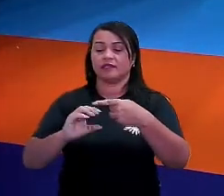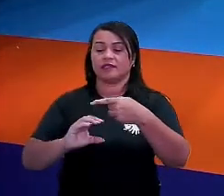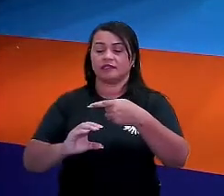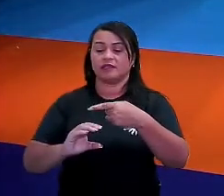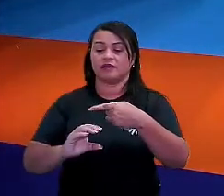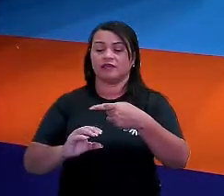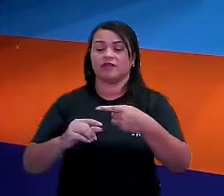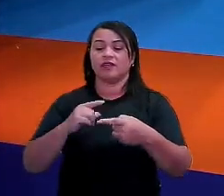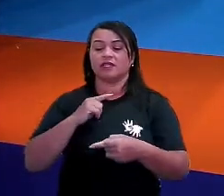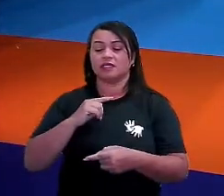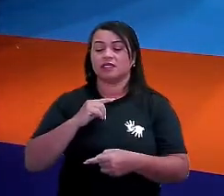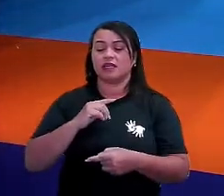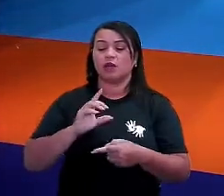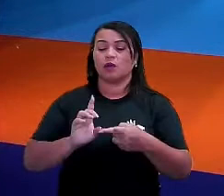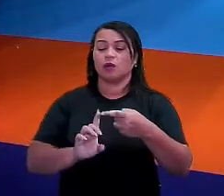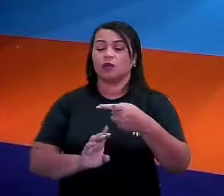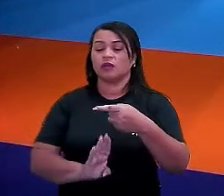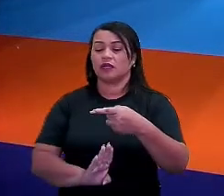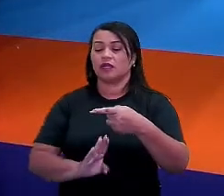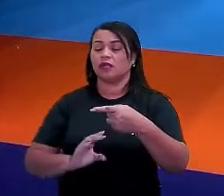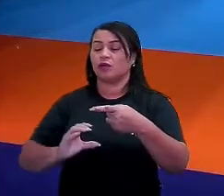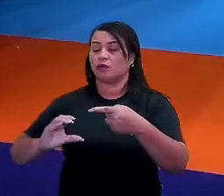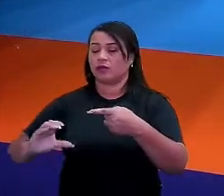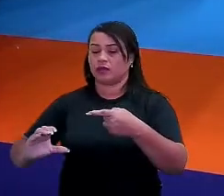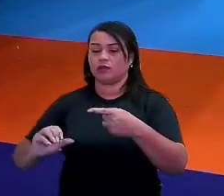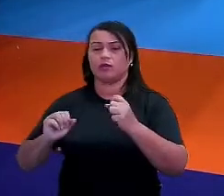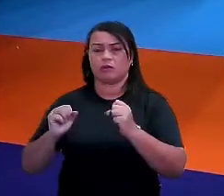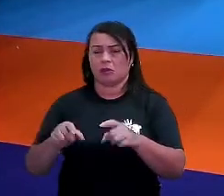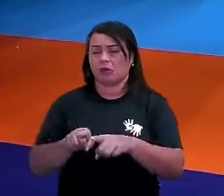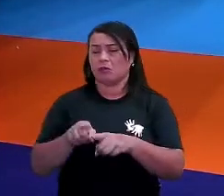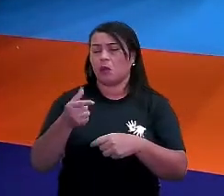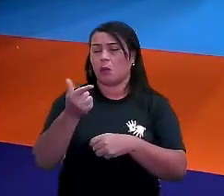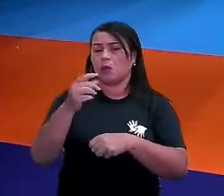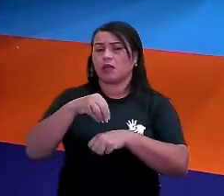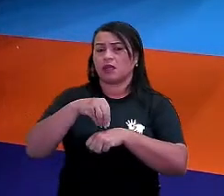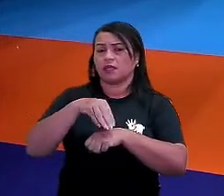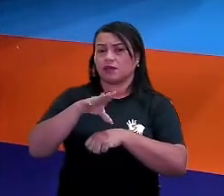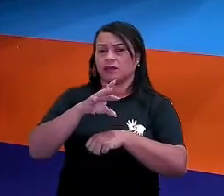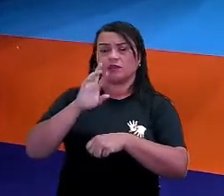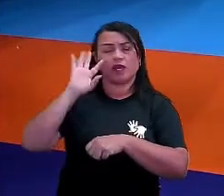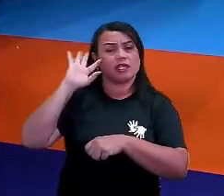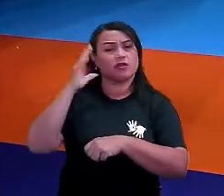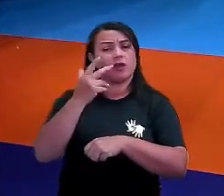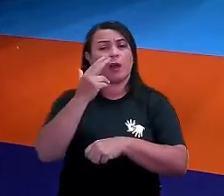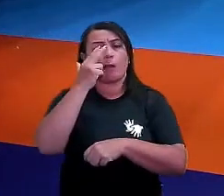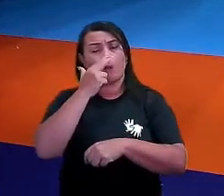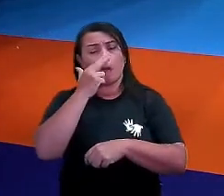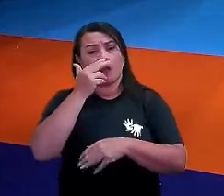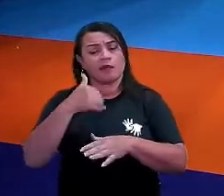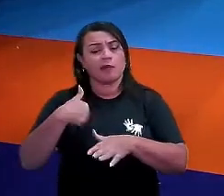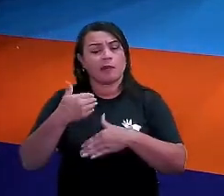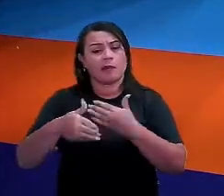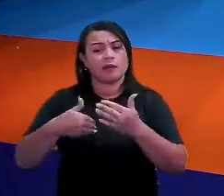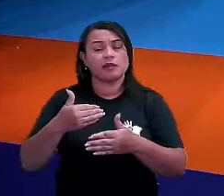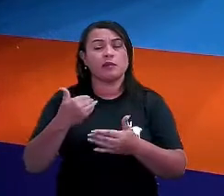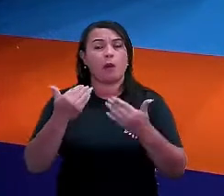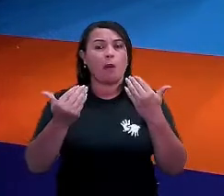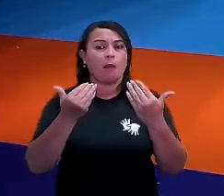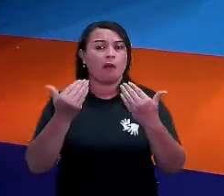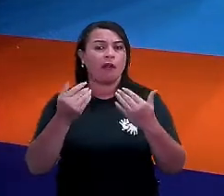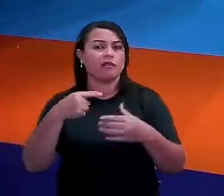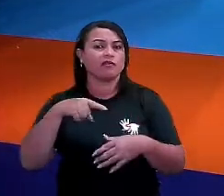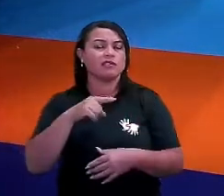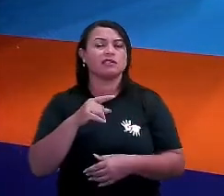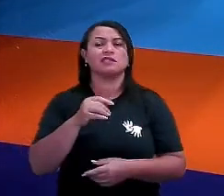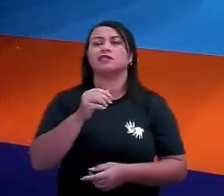denominador. É outra dica que você também pode resolver e vai chegar ao mesmo processo. Se você comparar lá, quando